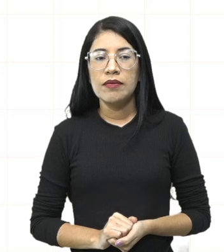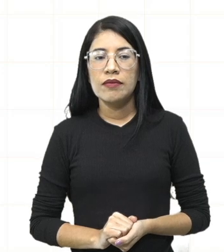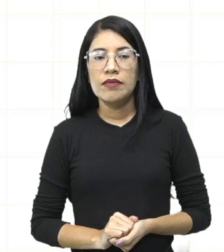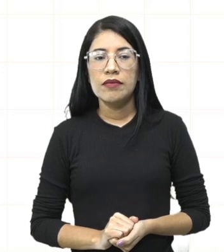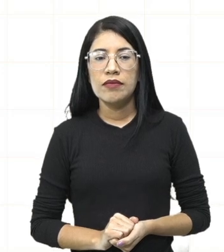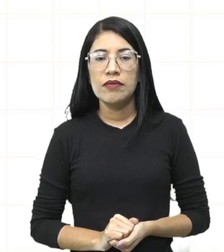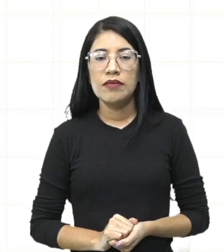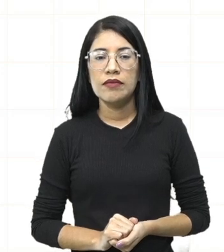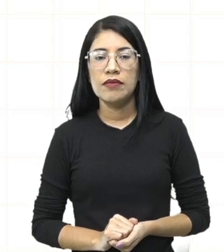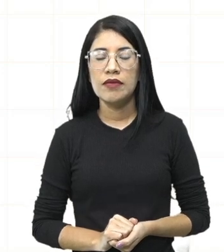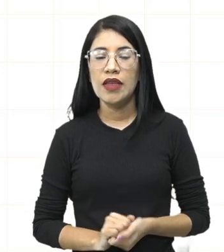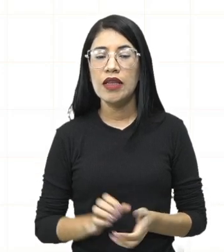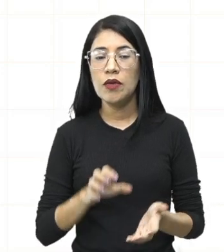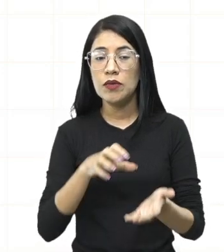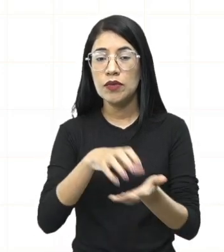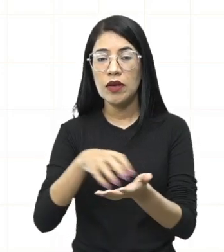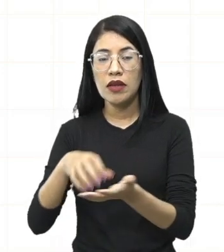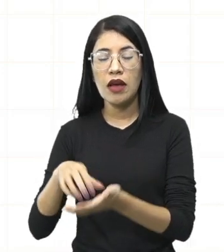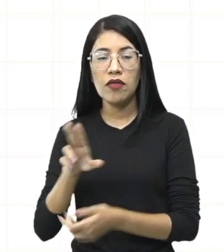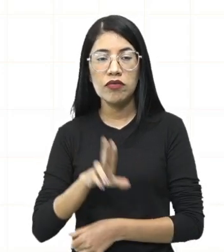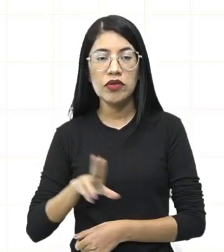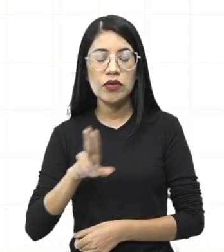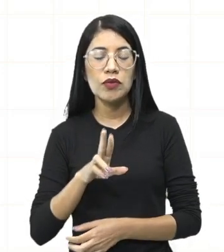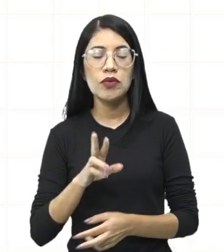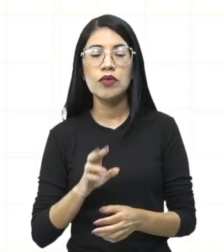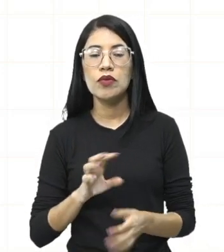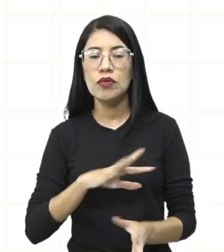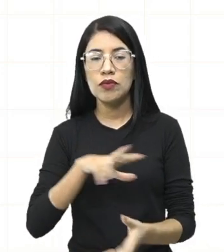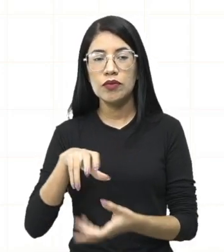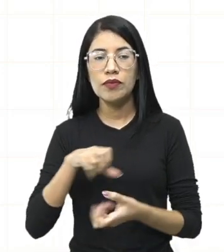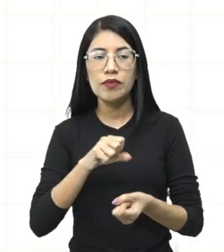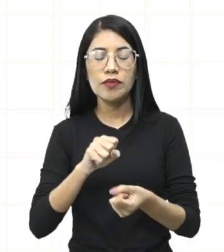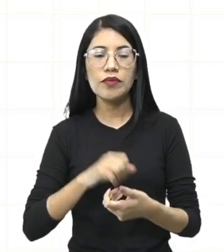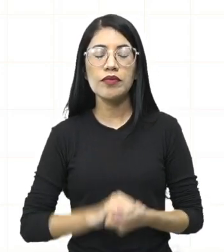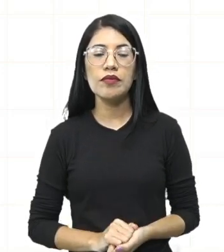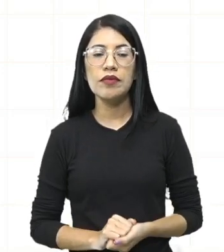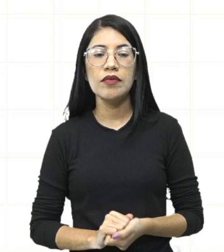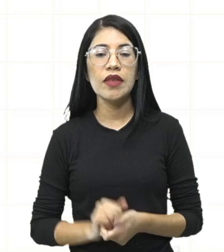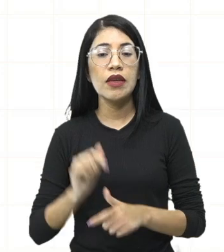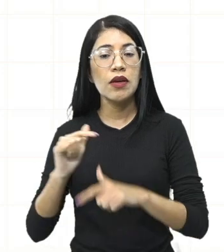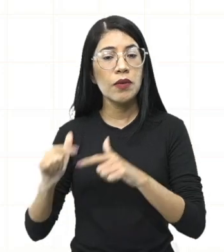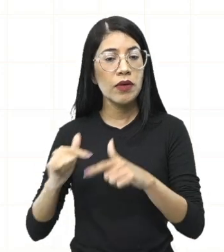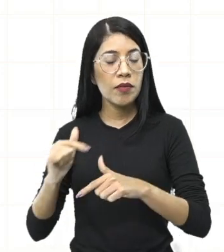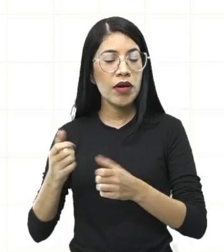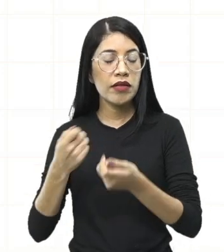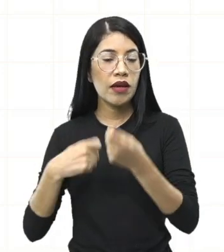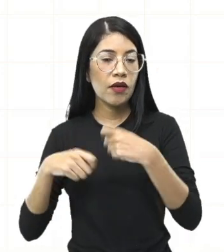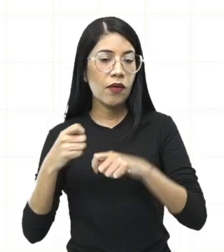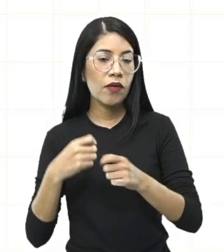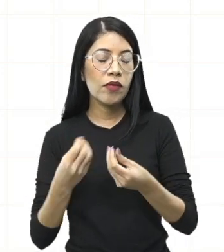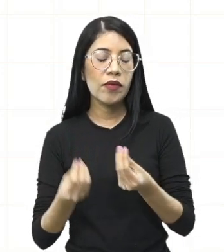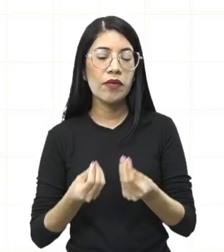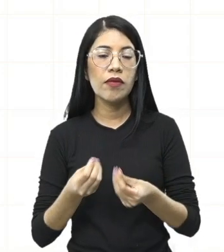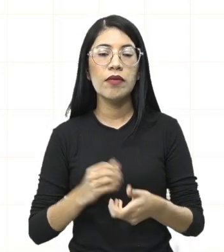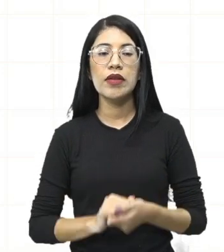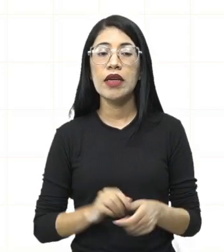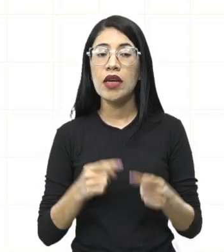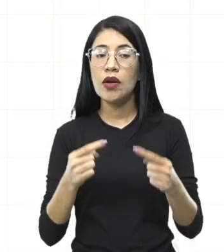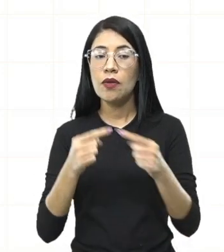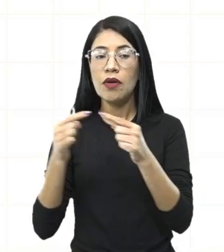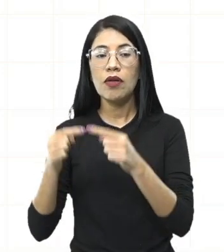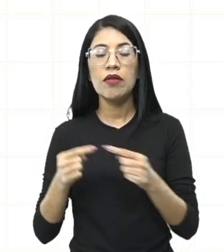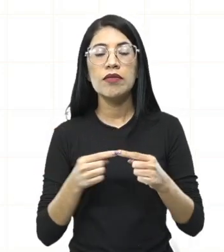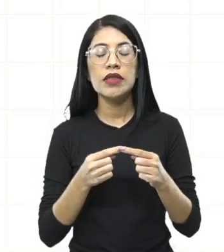unidade, as categorias, né, de uso sustentável. Nós temos aí as atividades econômicas compatíveis, aí a gente